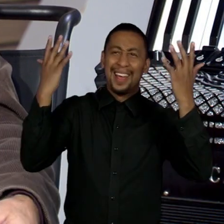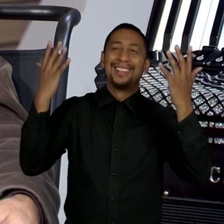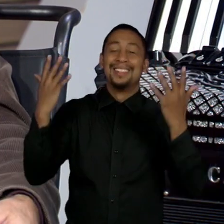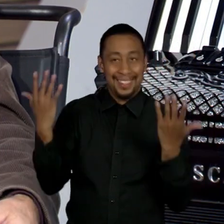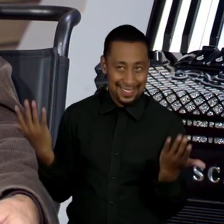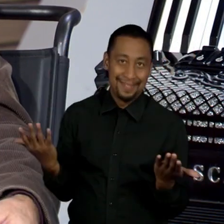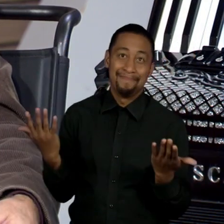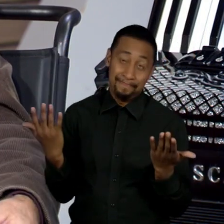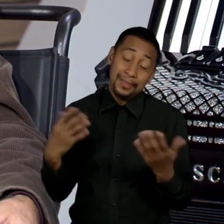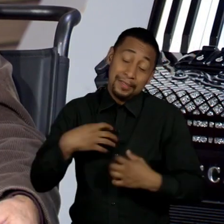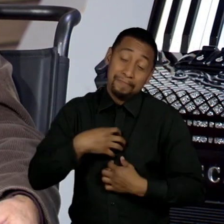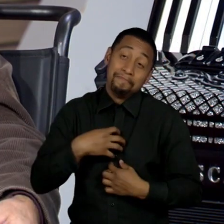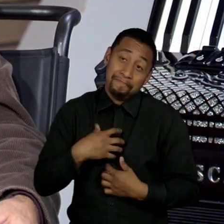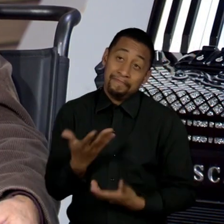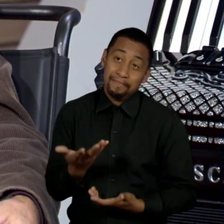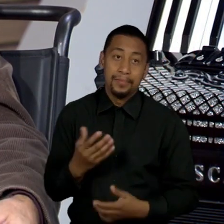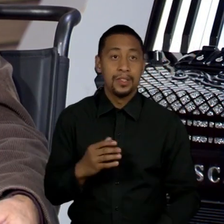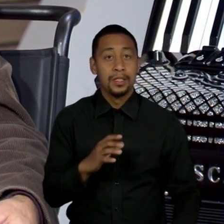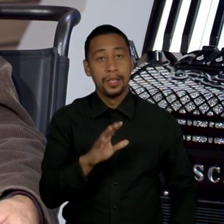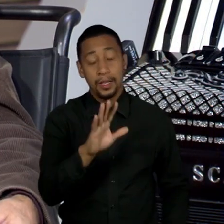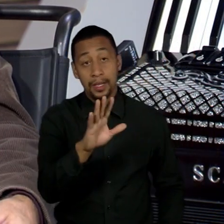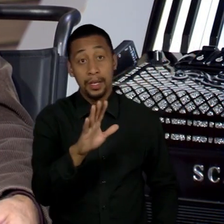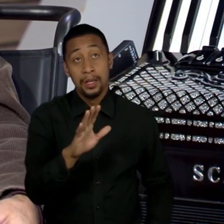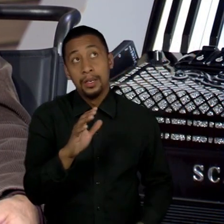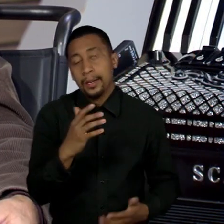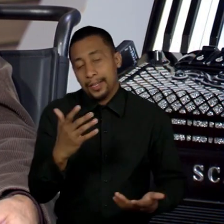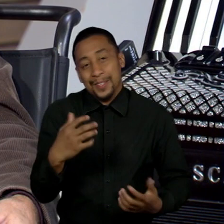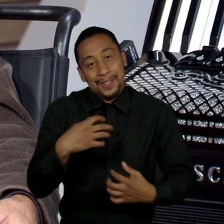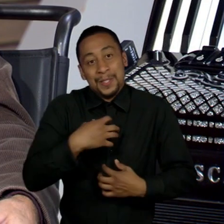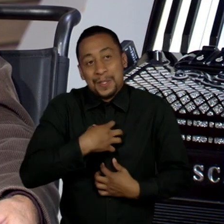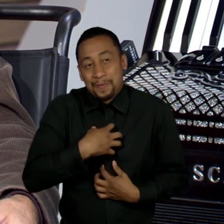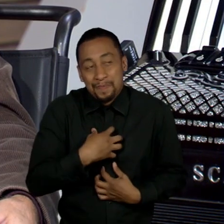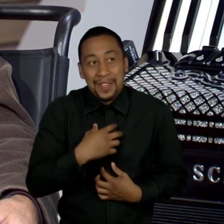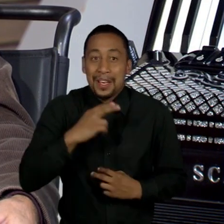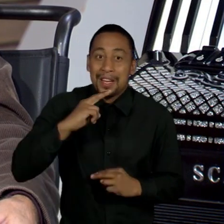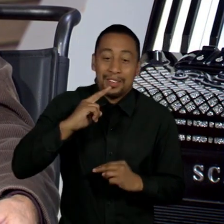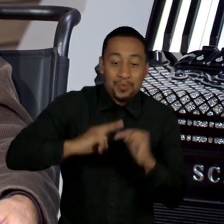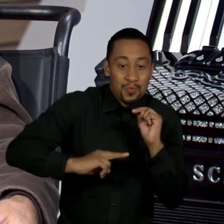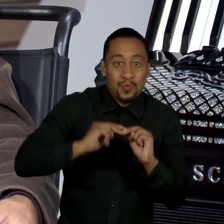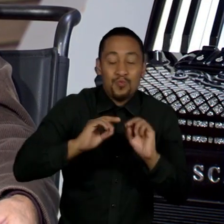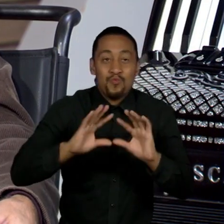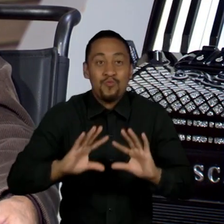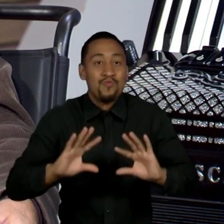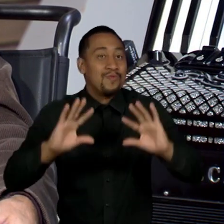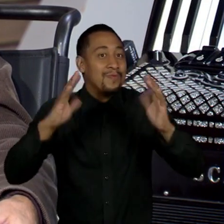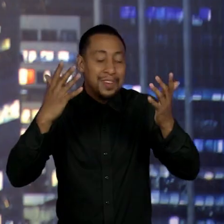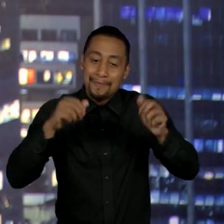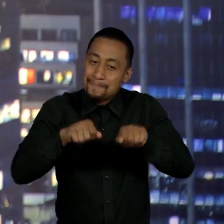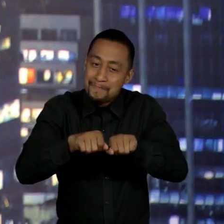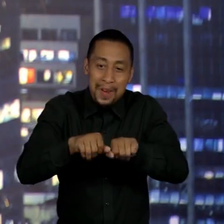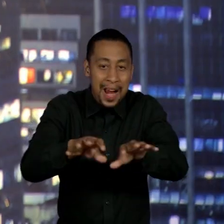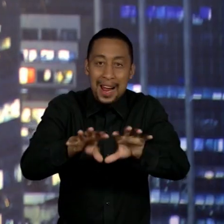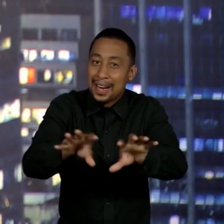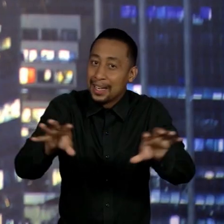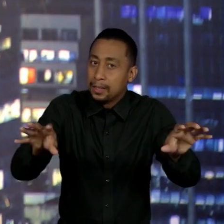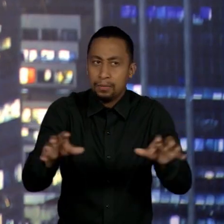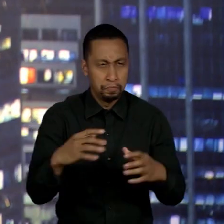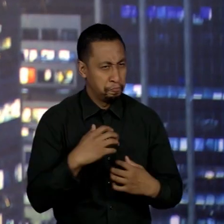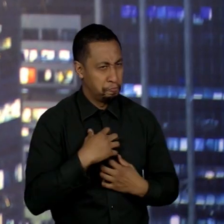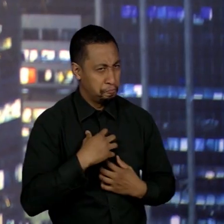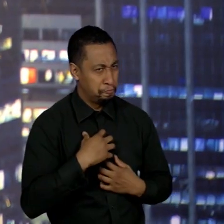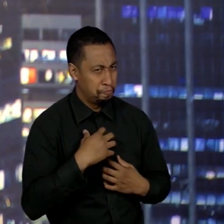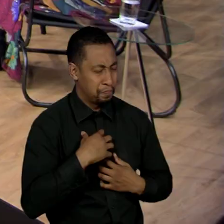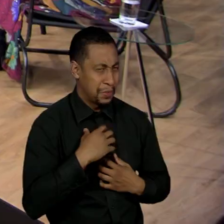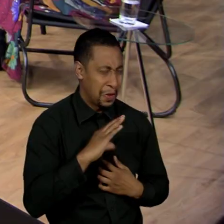sentimento do espírito junino que faz a festa ser cada vez mais popular. Espírito junino,